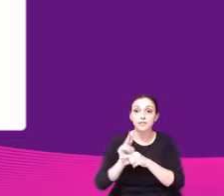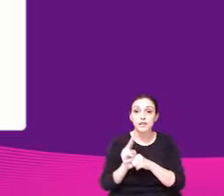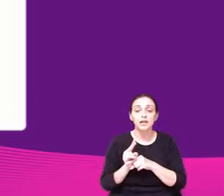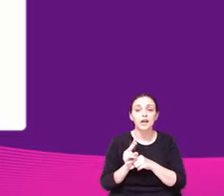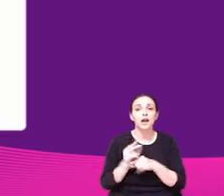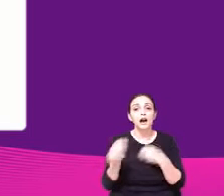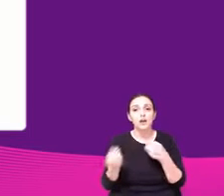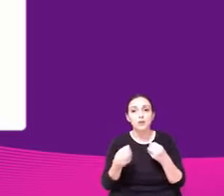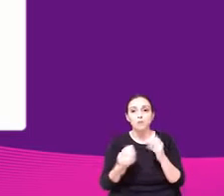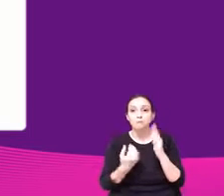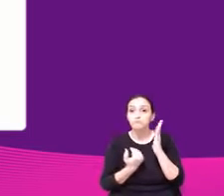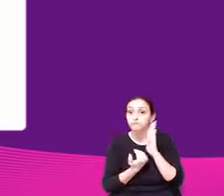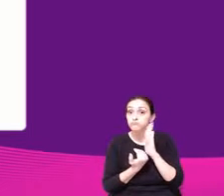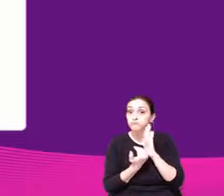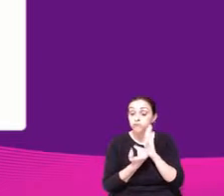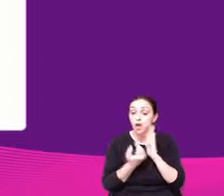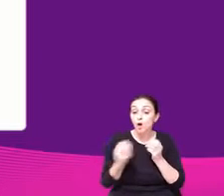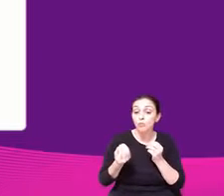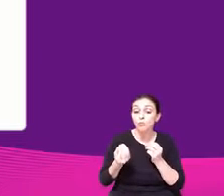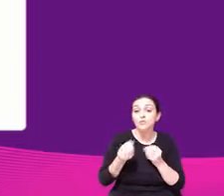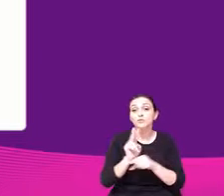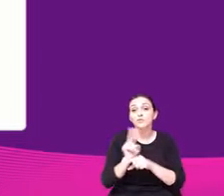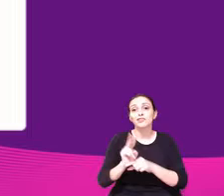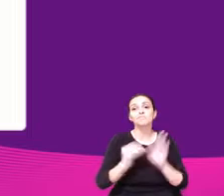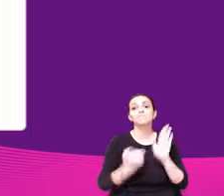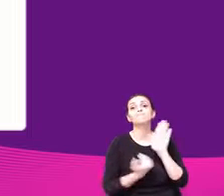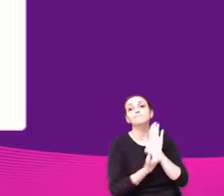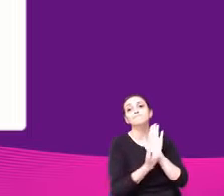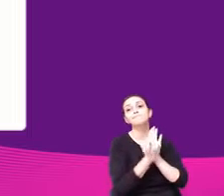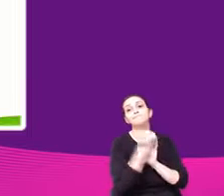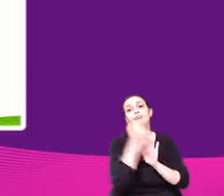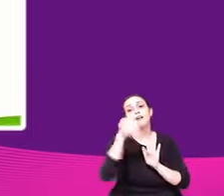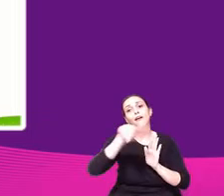doença renal crônica, os números só aumentando na nossa região.